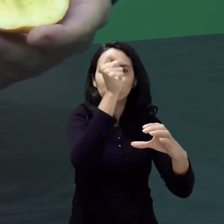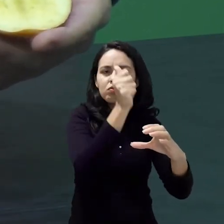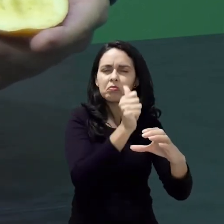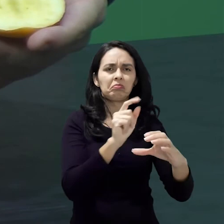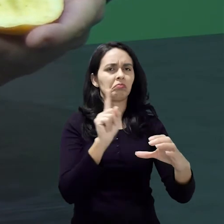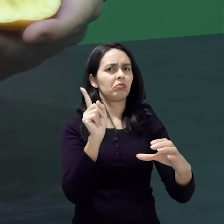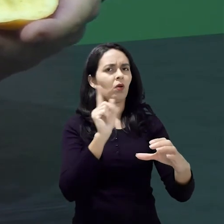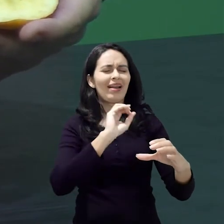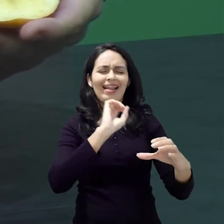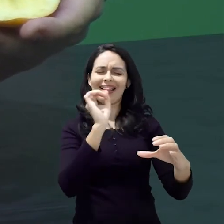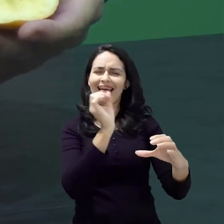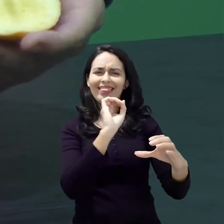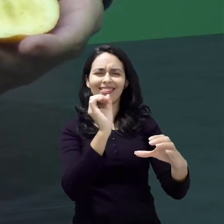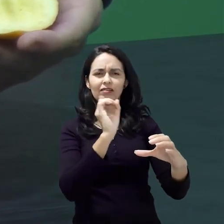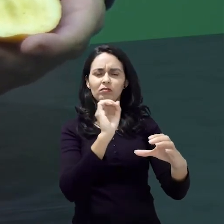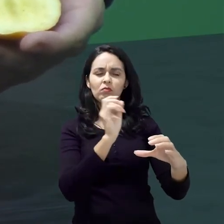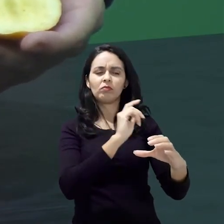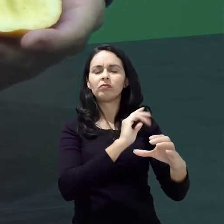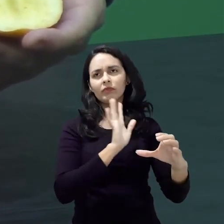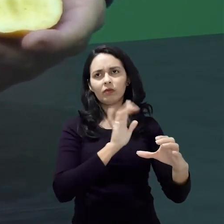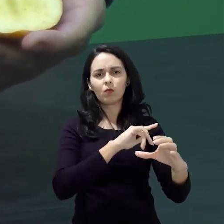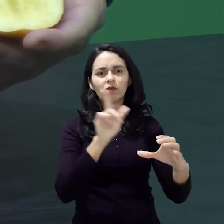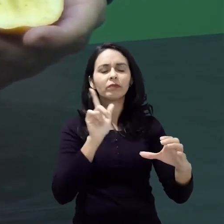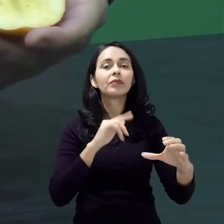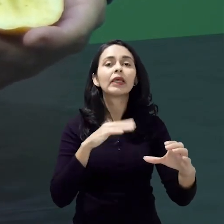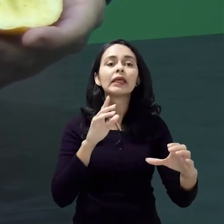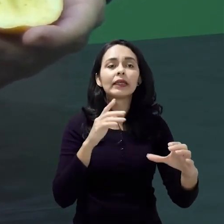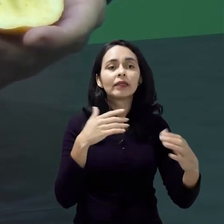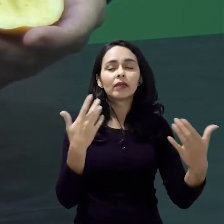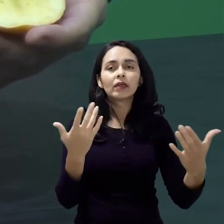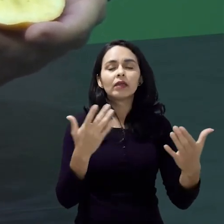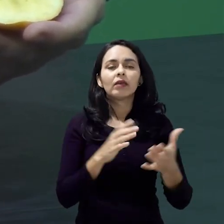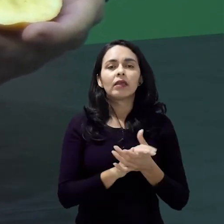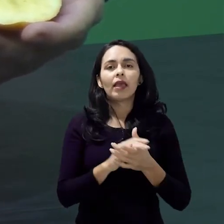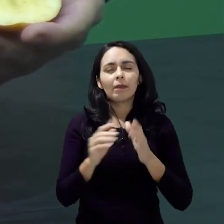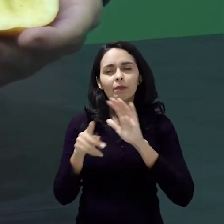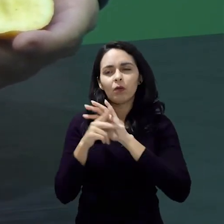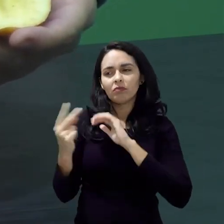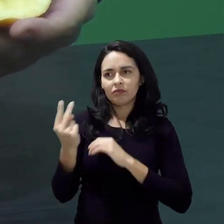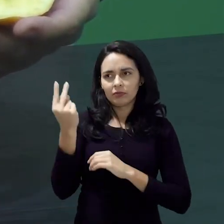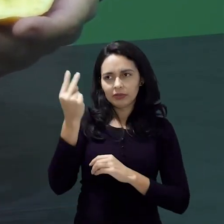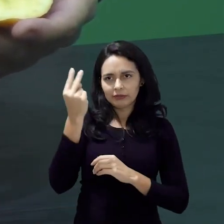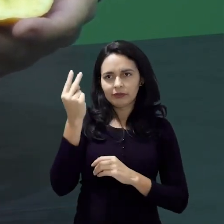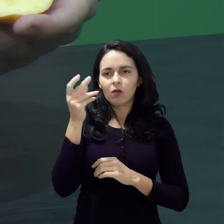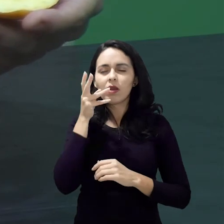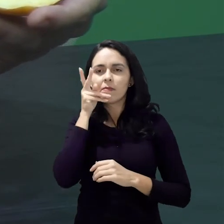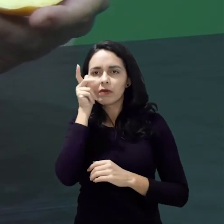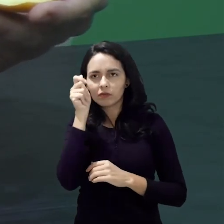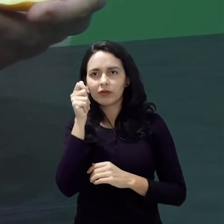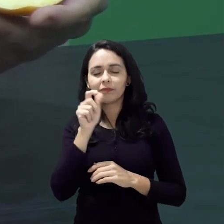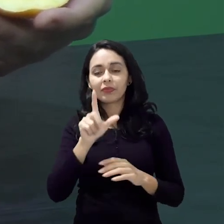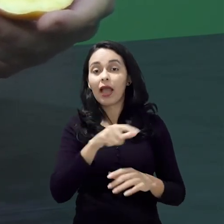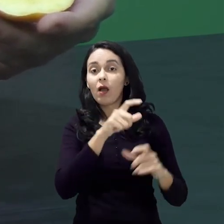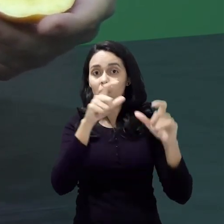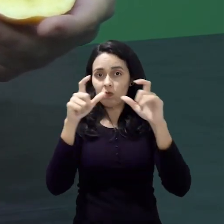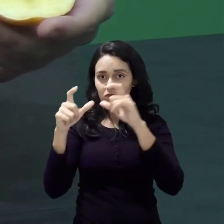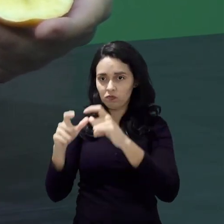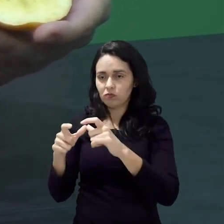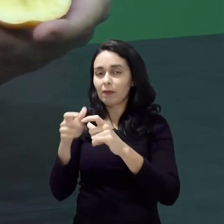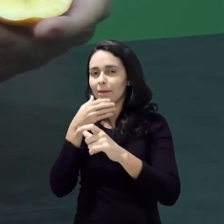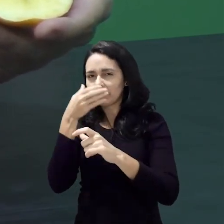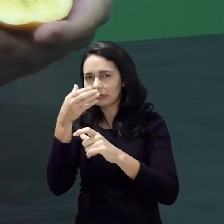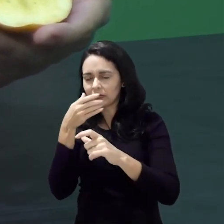não foi exposta ao antioxidante vitamina C que é o limão e